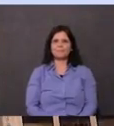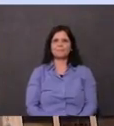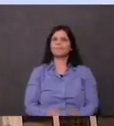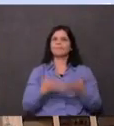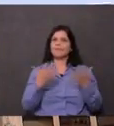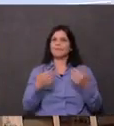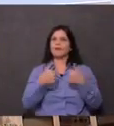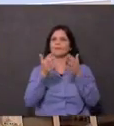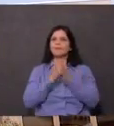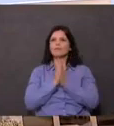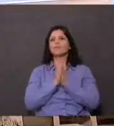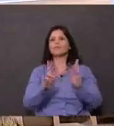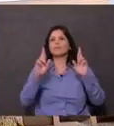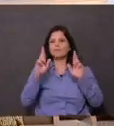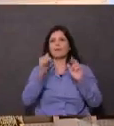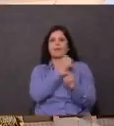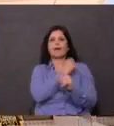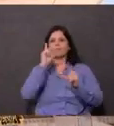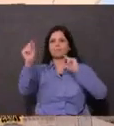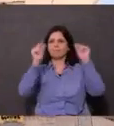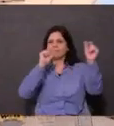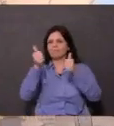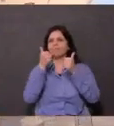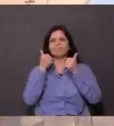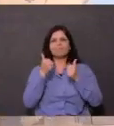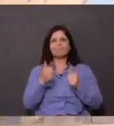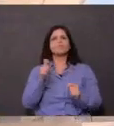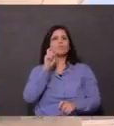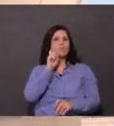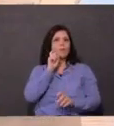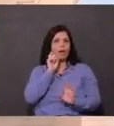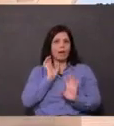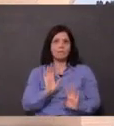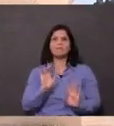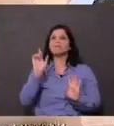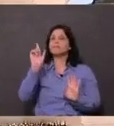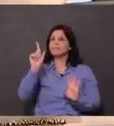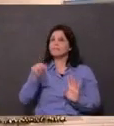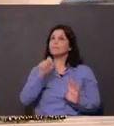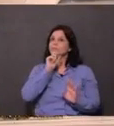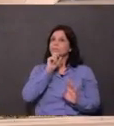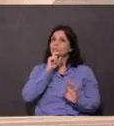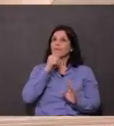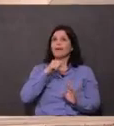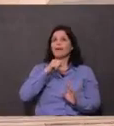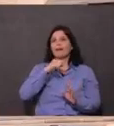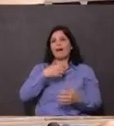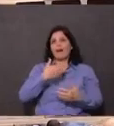Então a todos desejo um bom regresso a casa, em segurança, e que possais levar